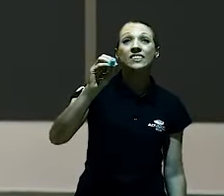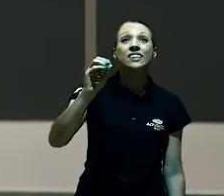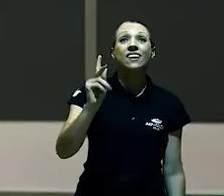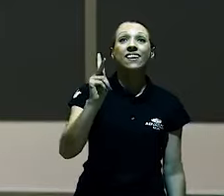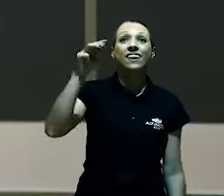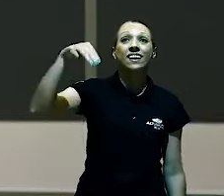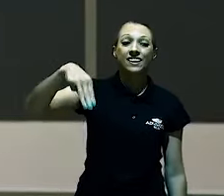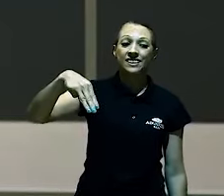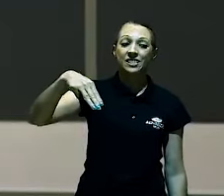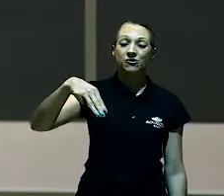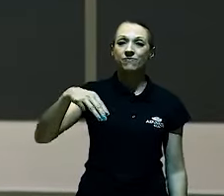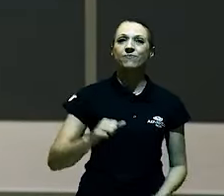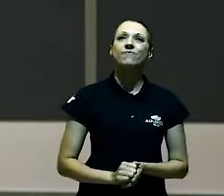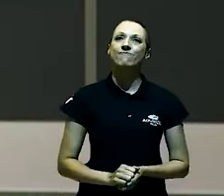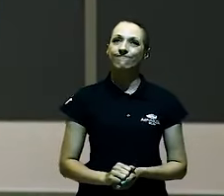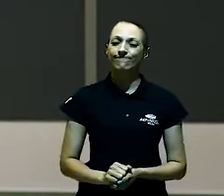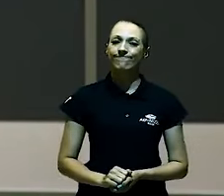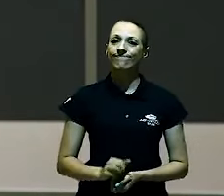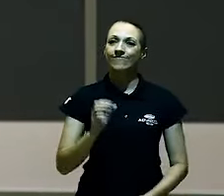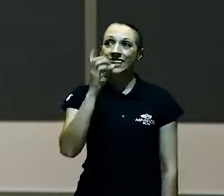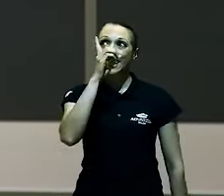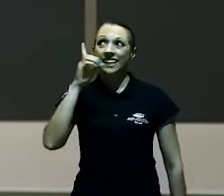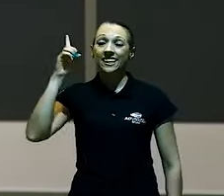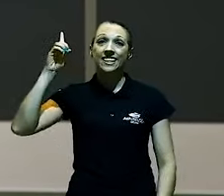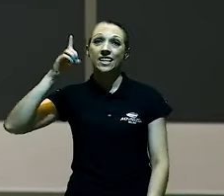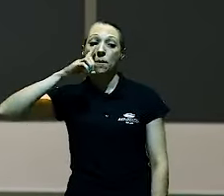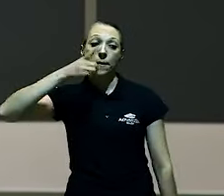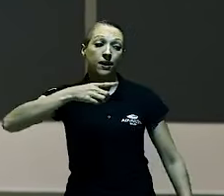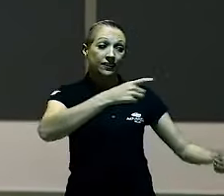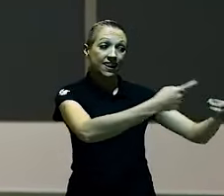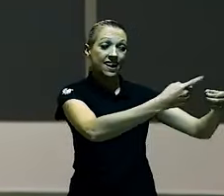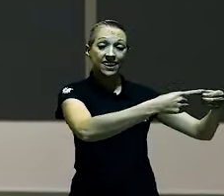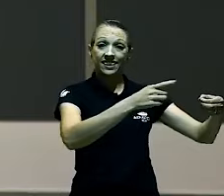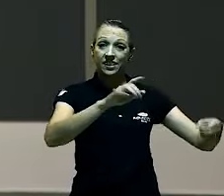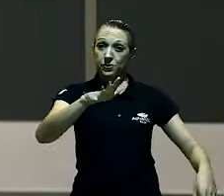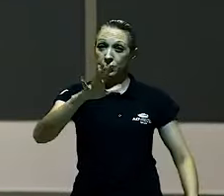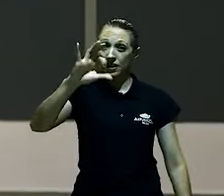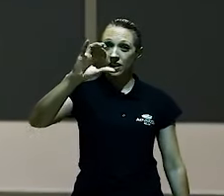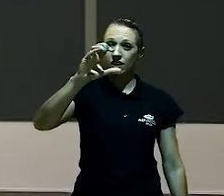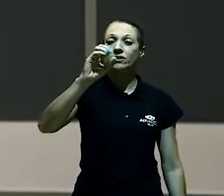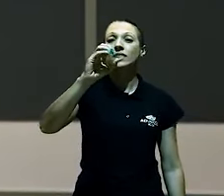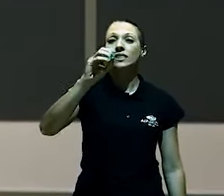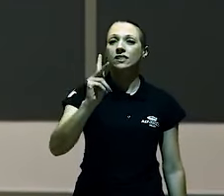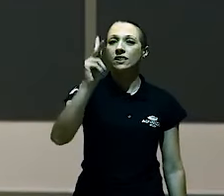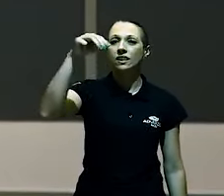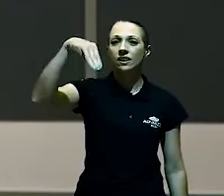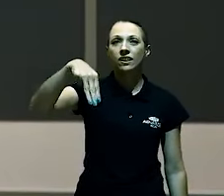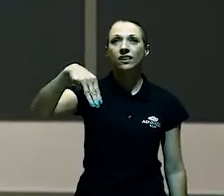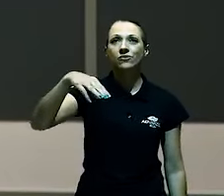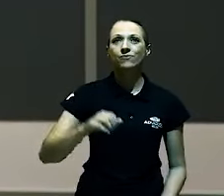mar. Imagine, Deus estava mandando Jonas em uma viagem de 900 quilômetros, pastor Fábio. O senhor que gosta de estrada, 900